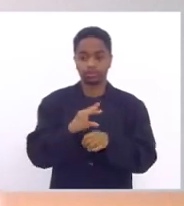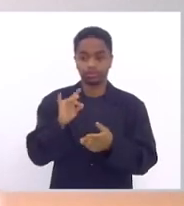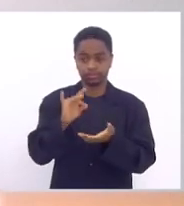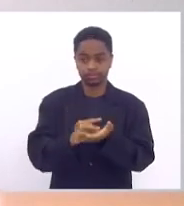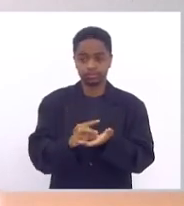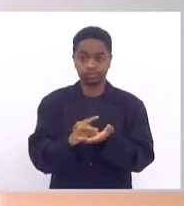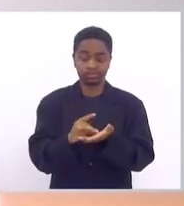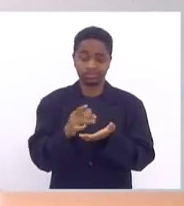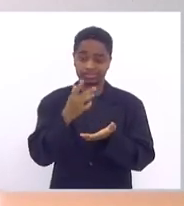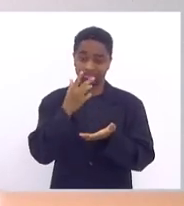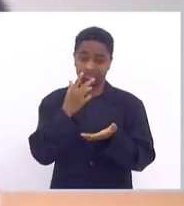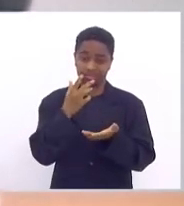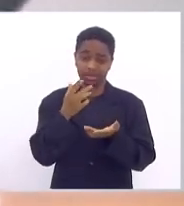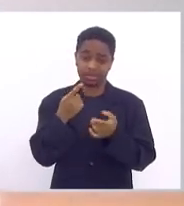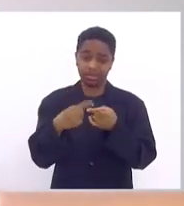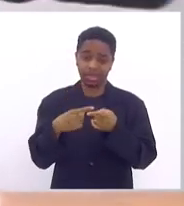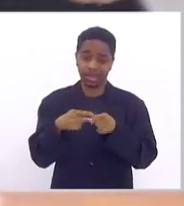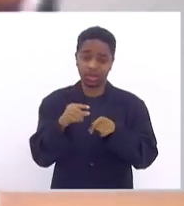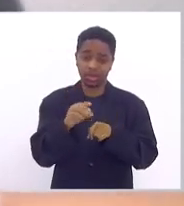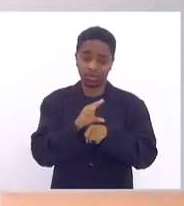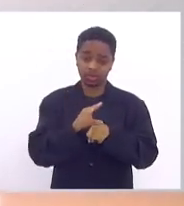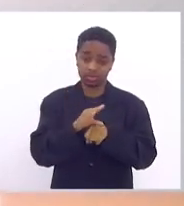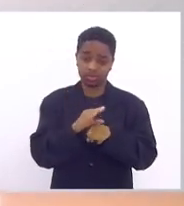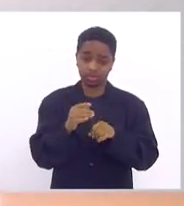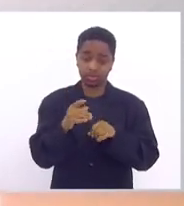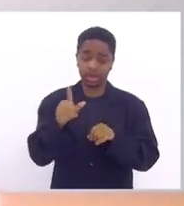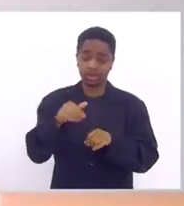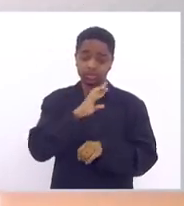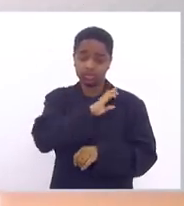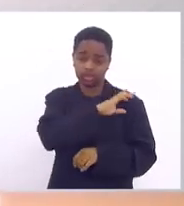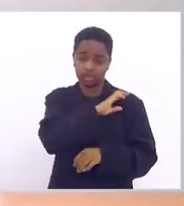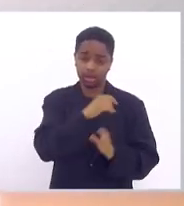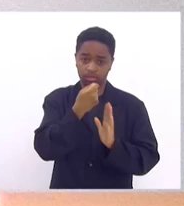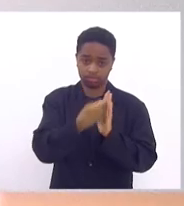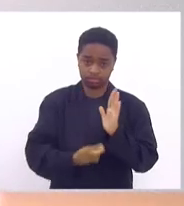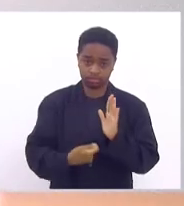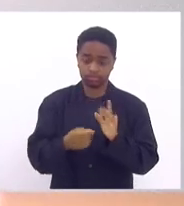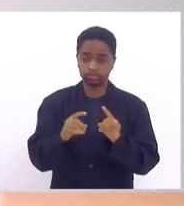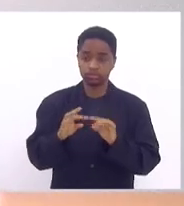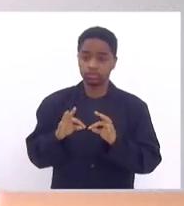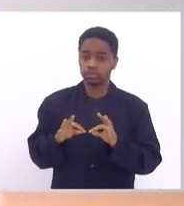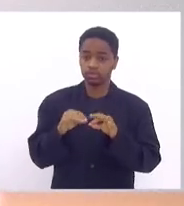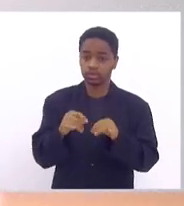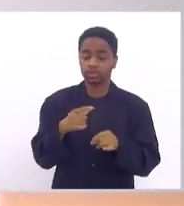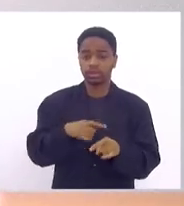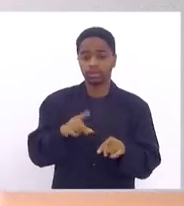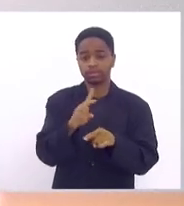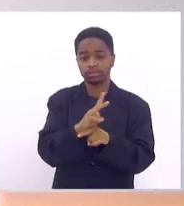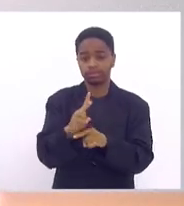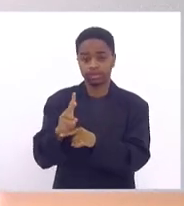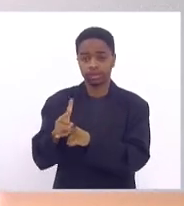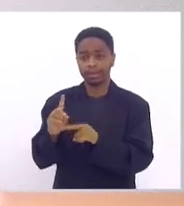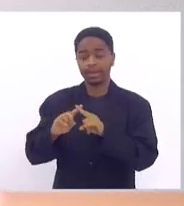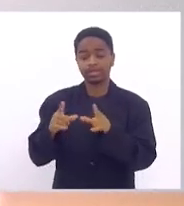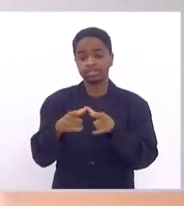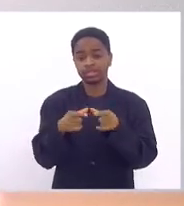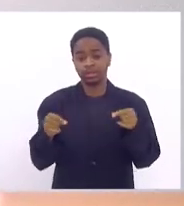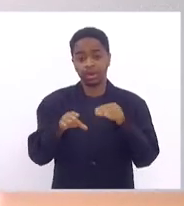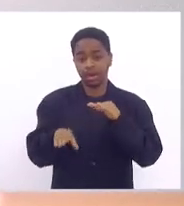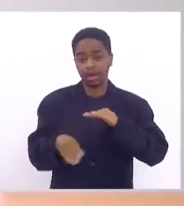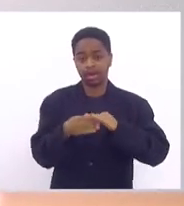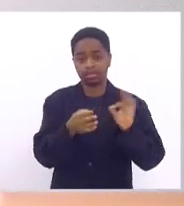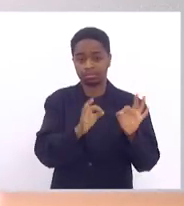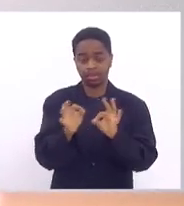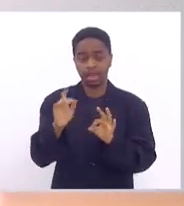macar né porque a gente tem que pensar que a constituição foi feita pelo General todas elas garantem a imunidade do Parlamento a do Japão como não foi emendada é a